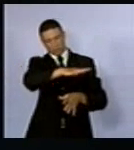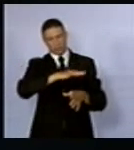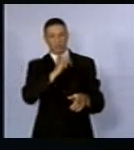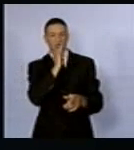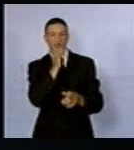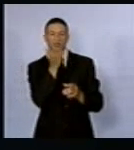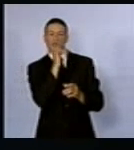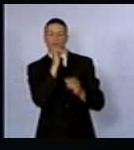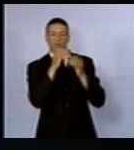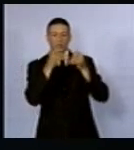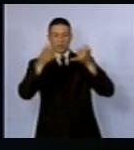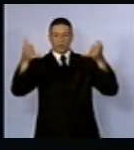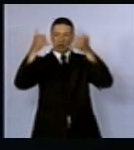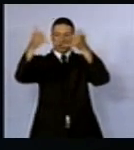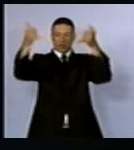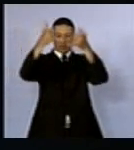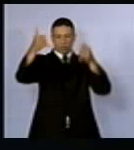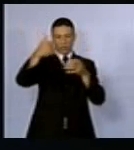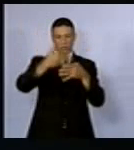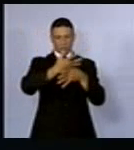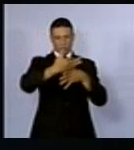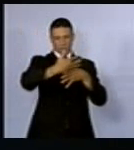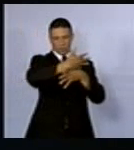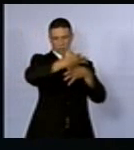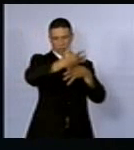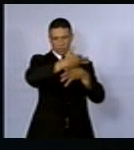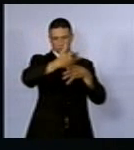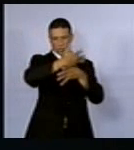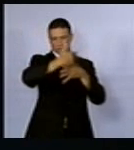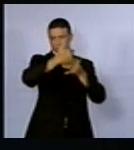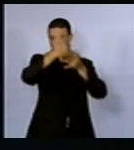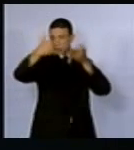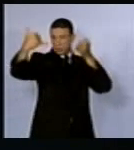As nossas linhas permeiam os centros urbanos. Então,